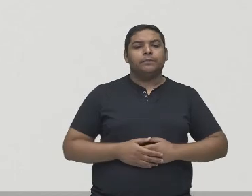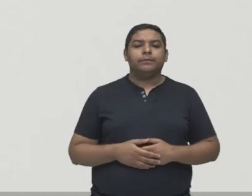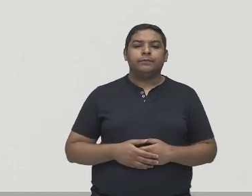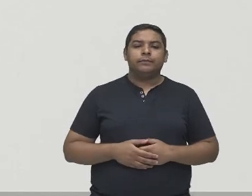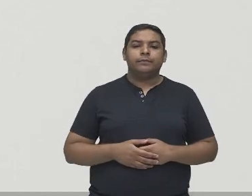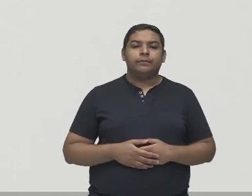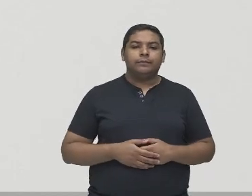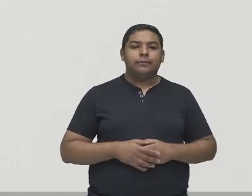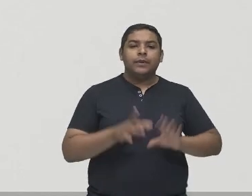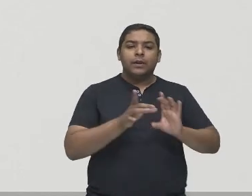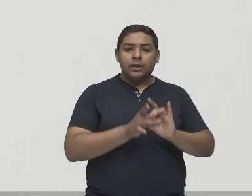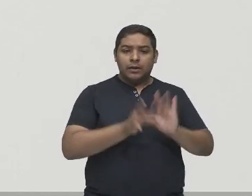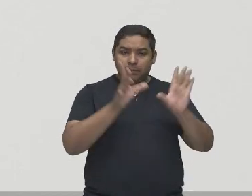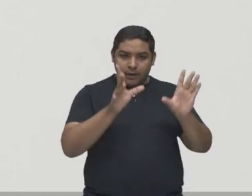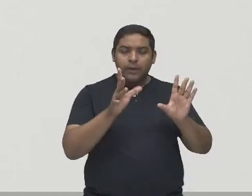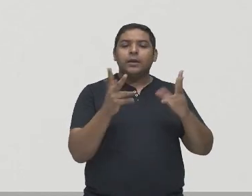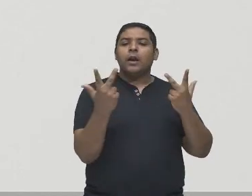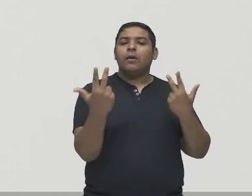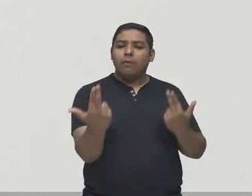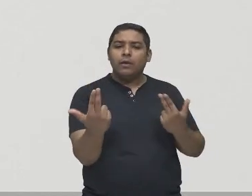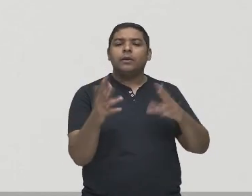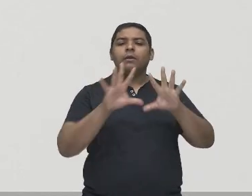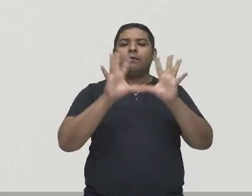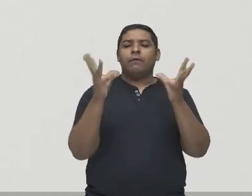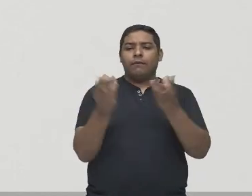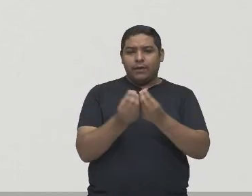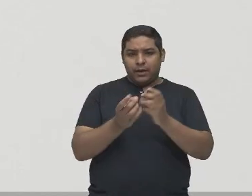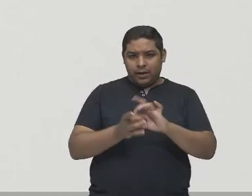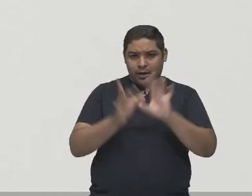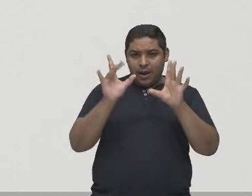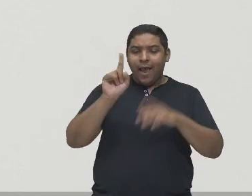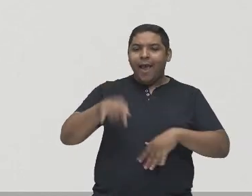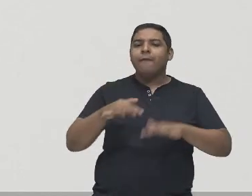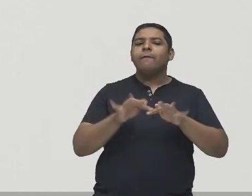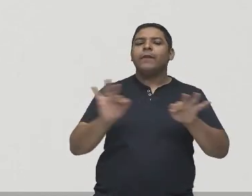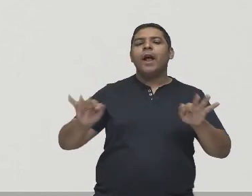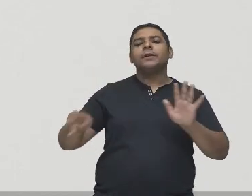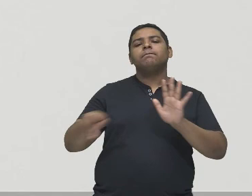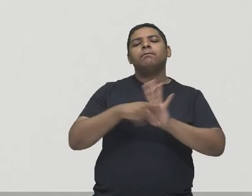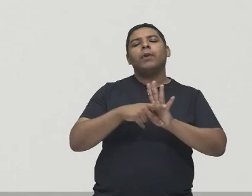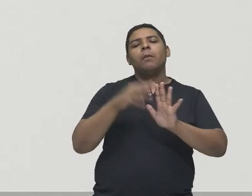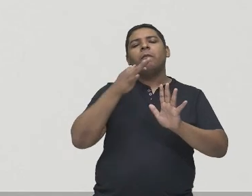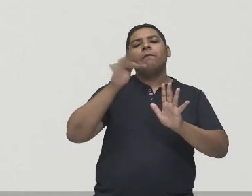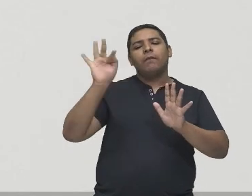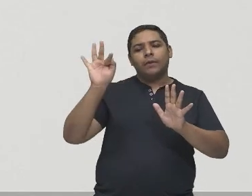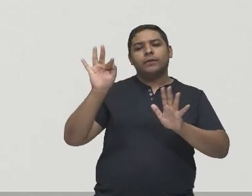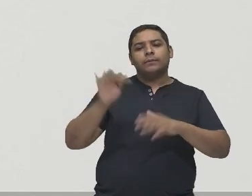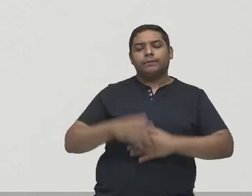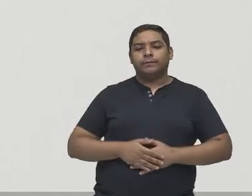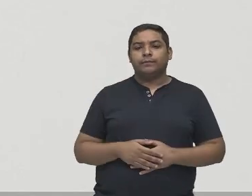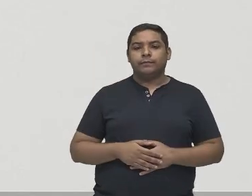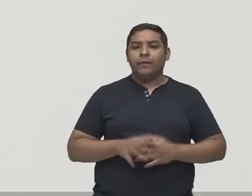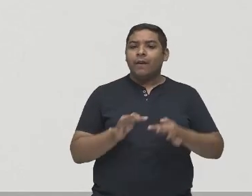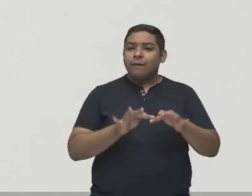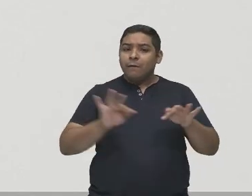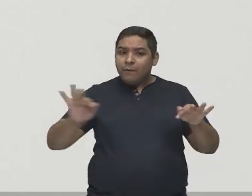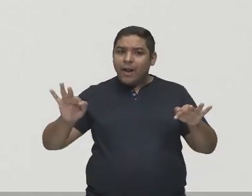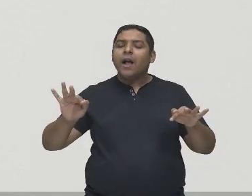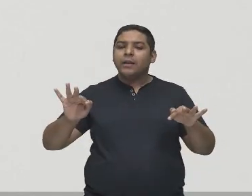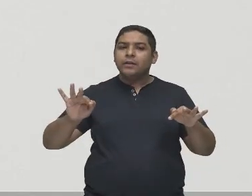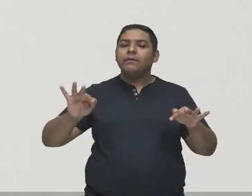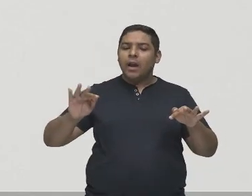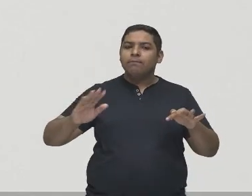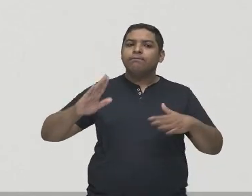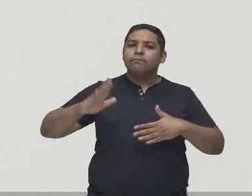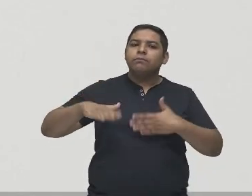comentário. Liberté, égalité, fraternité foi o lema da Revolução. O slogan sobreviveu à Revolução,